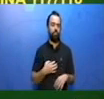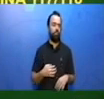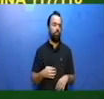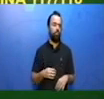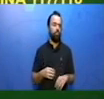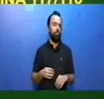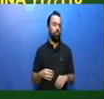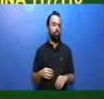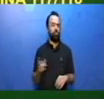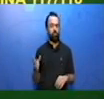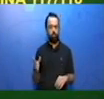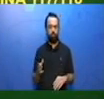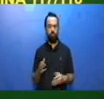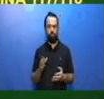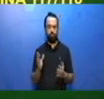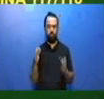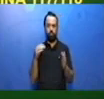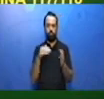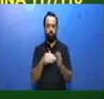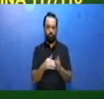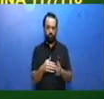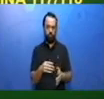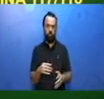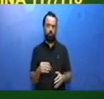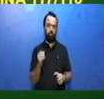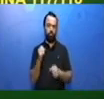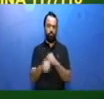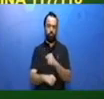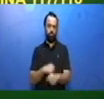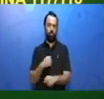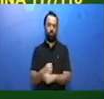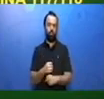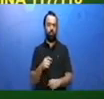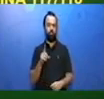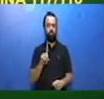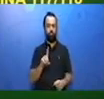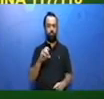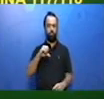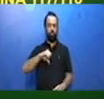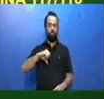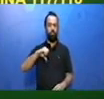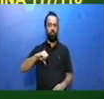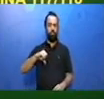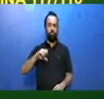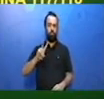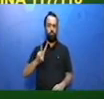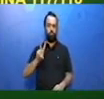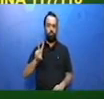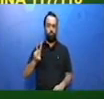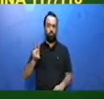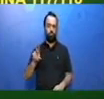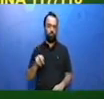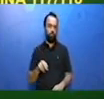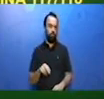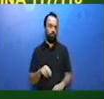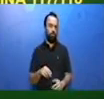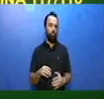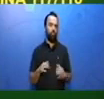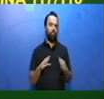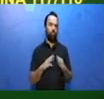Continuando. Chegamos então em 1922. Muitas casas novas apareceram perto